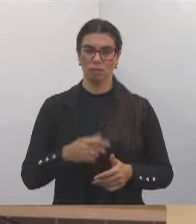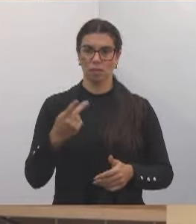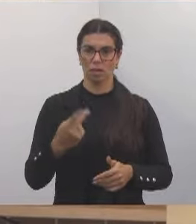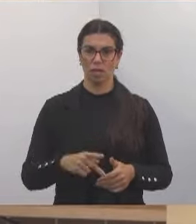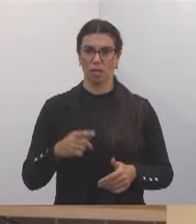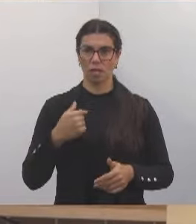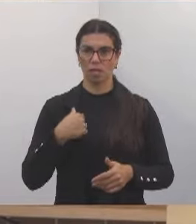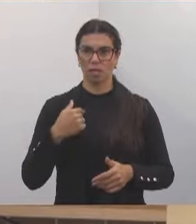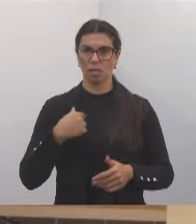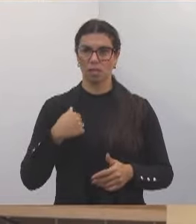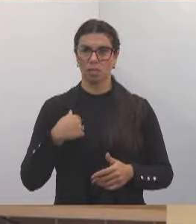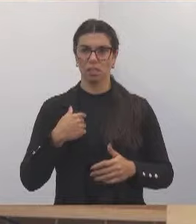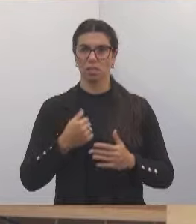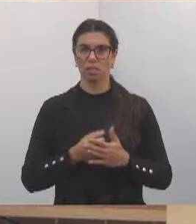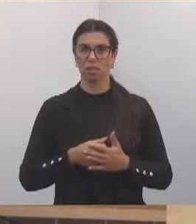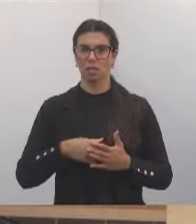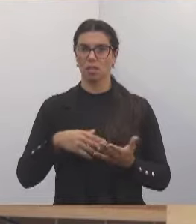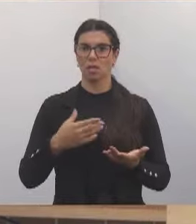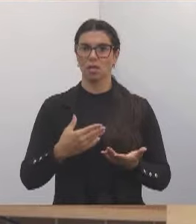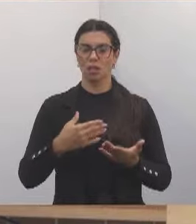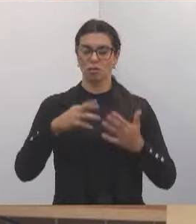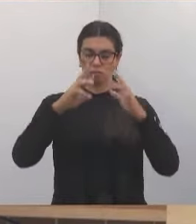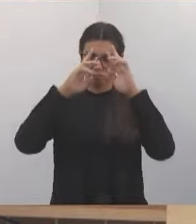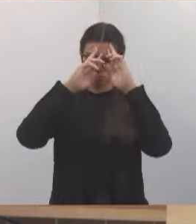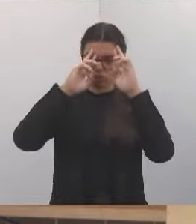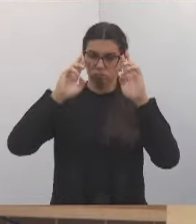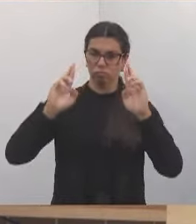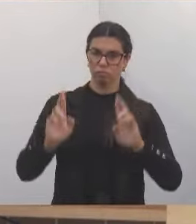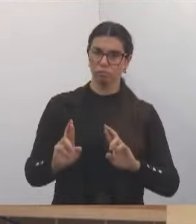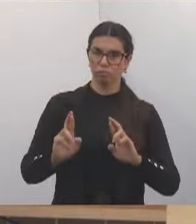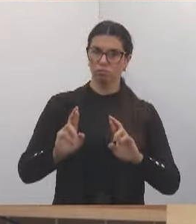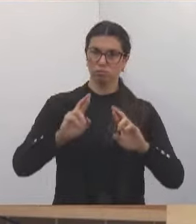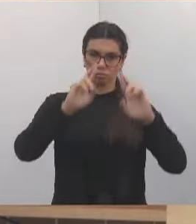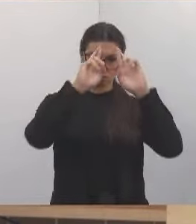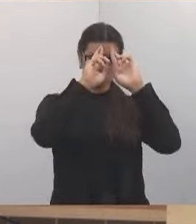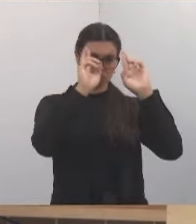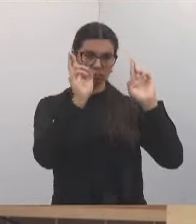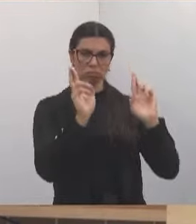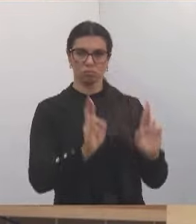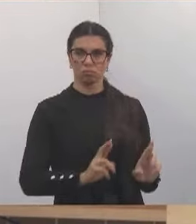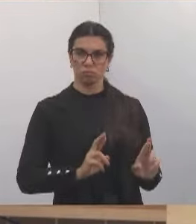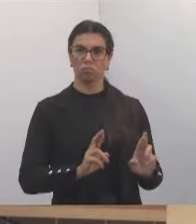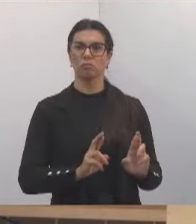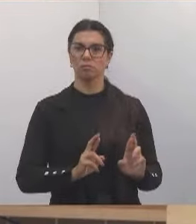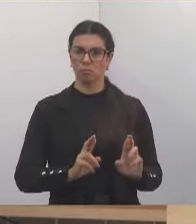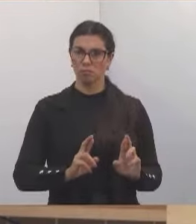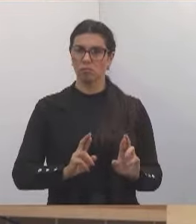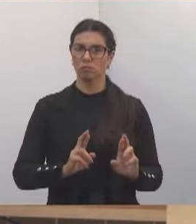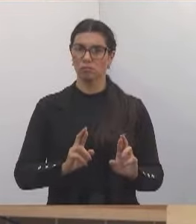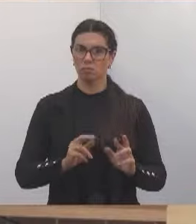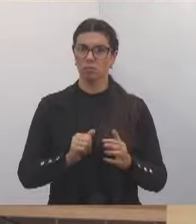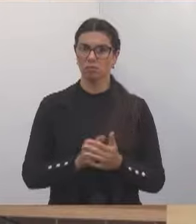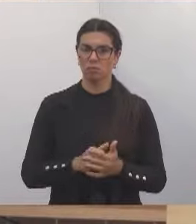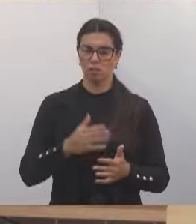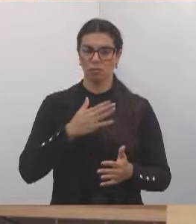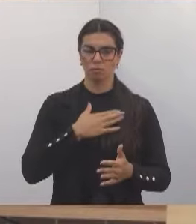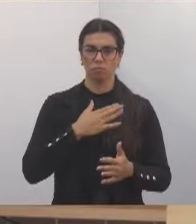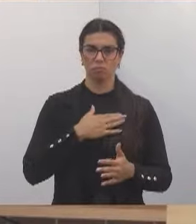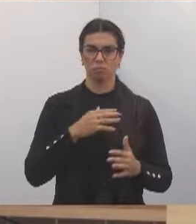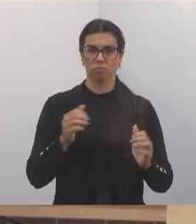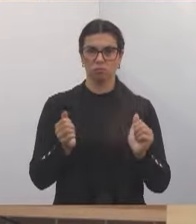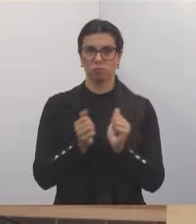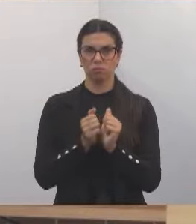me comprometo a te respeitar. Igual um casamento. Na entrada, no meu gabinete, não